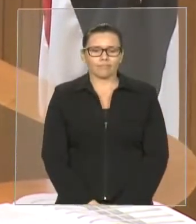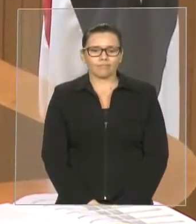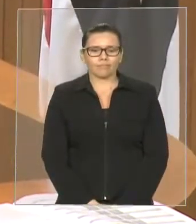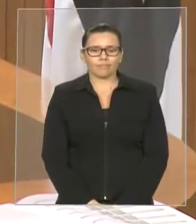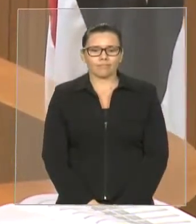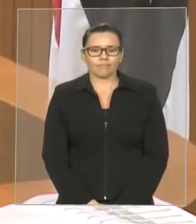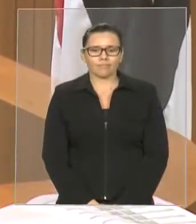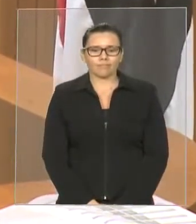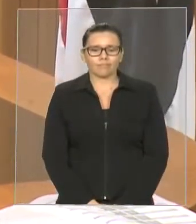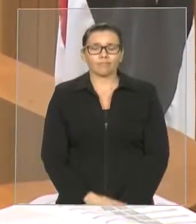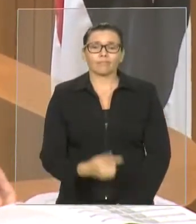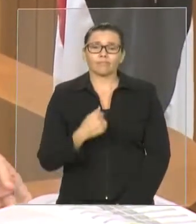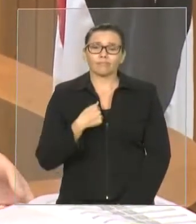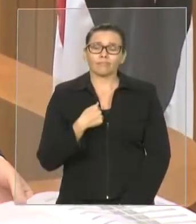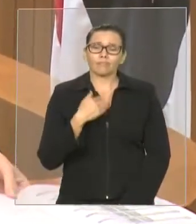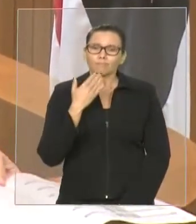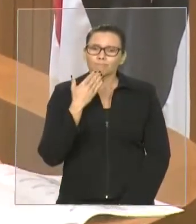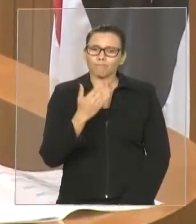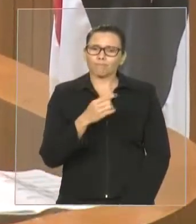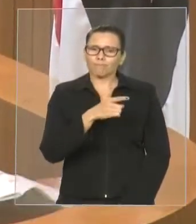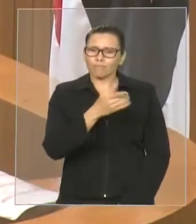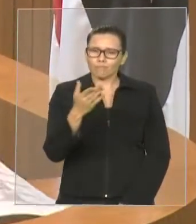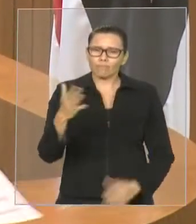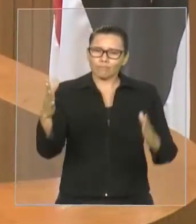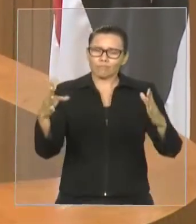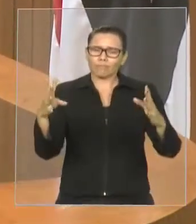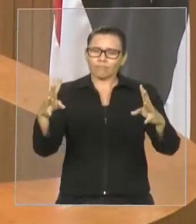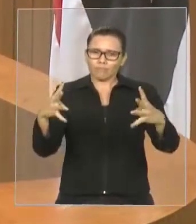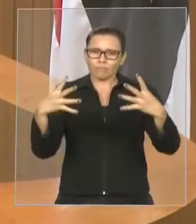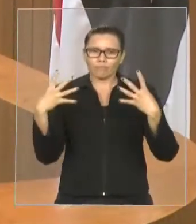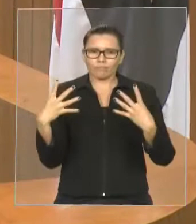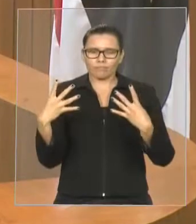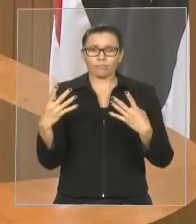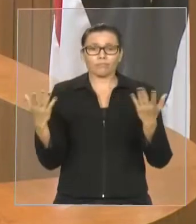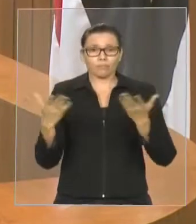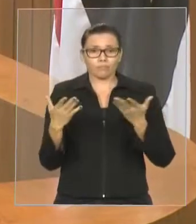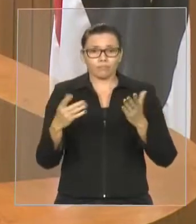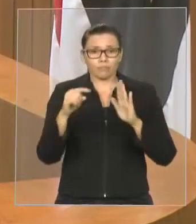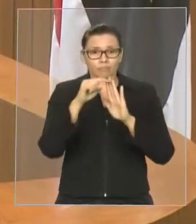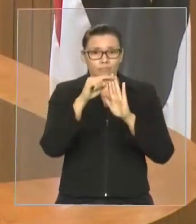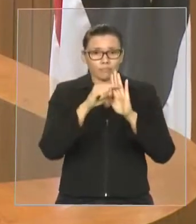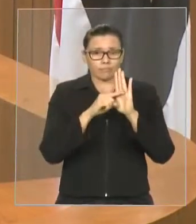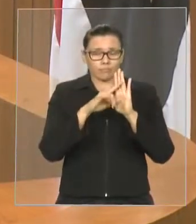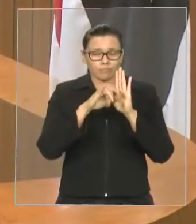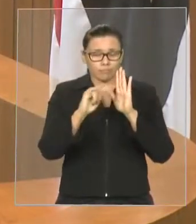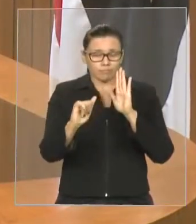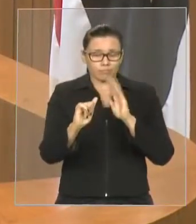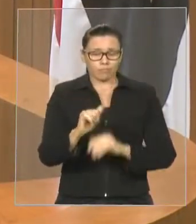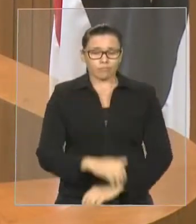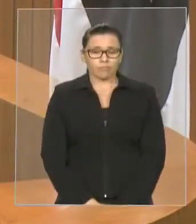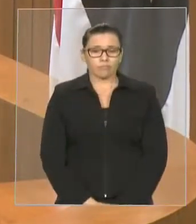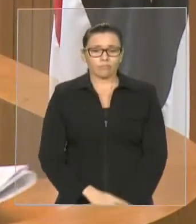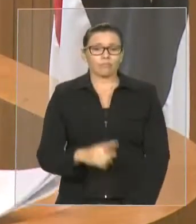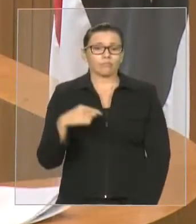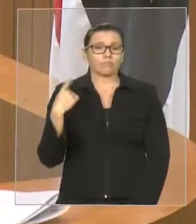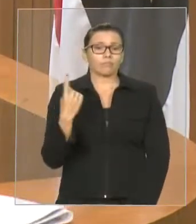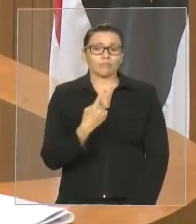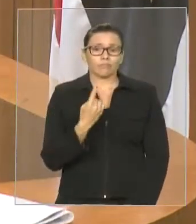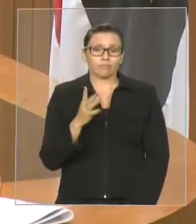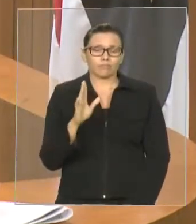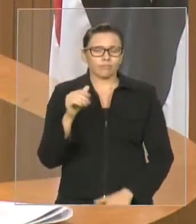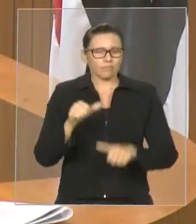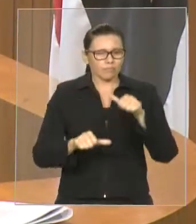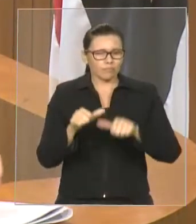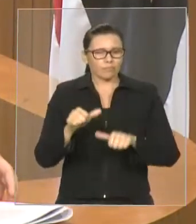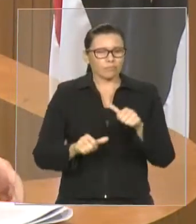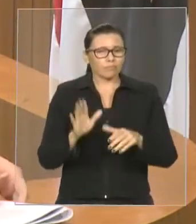eu peço a atenção de vossas excelências, porque hoje, na ordem do dia, nós iremos apreciar nada